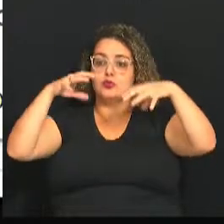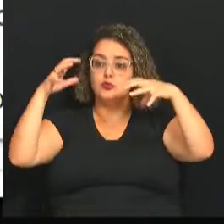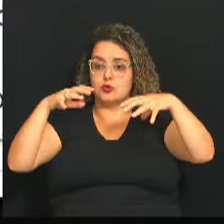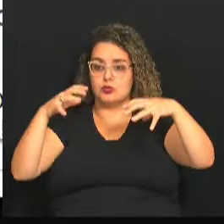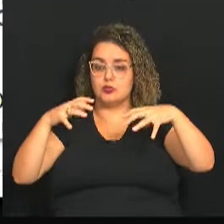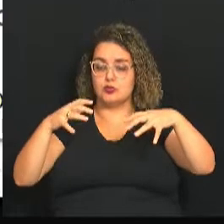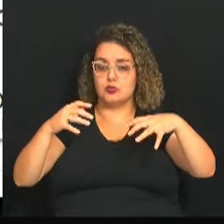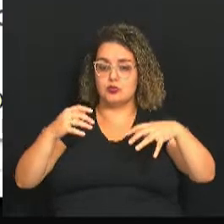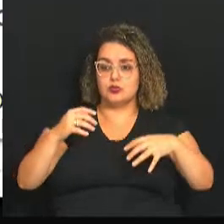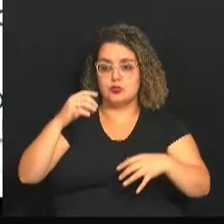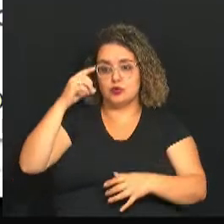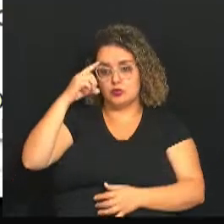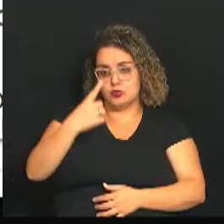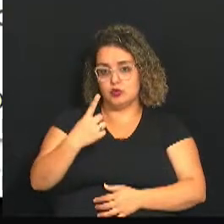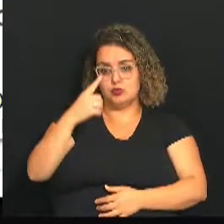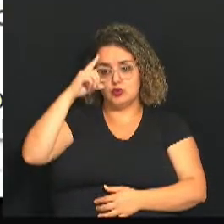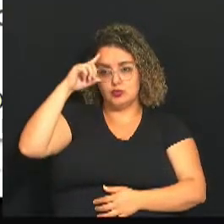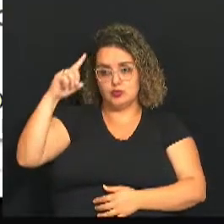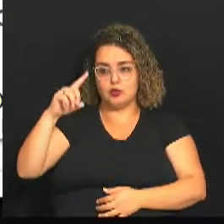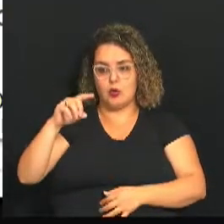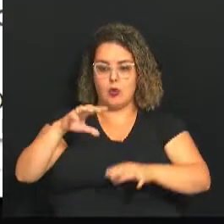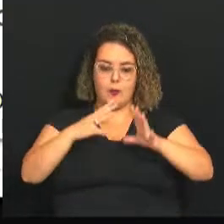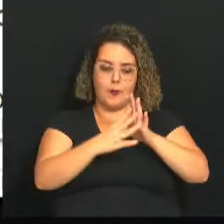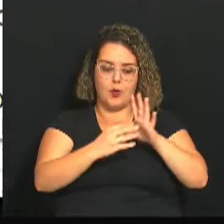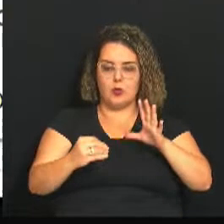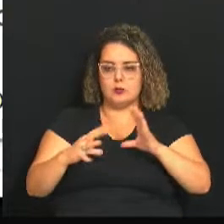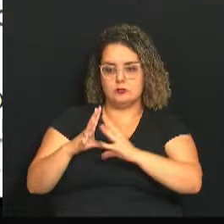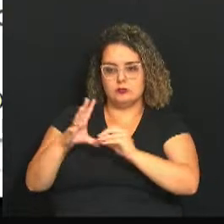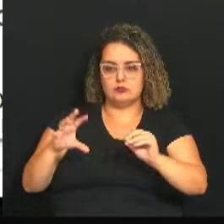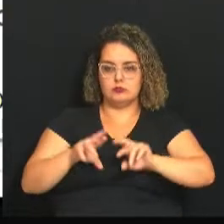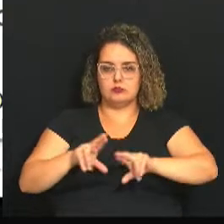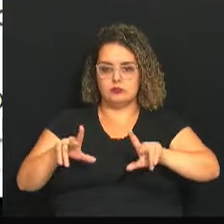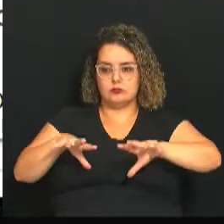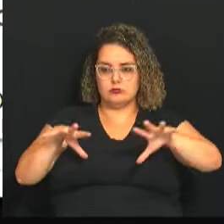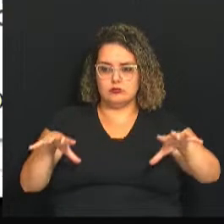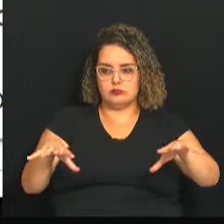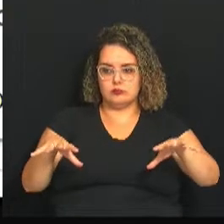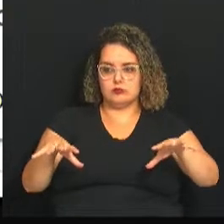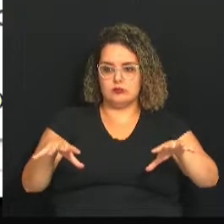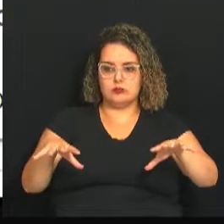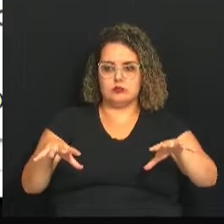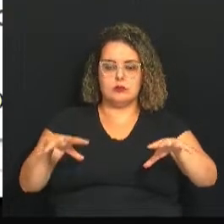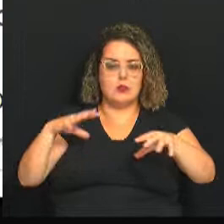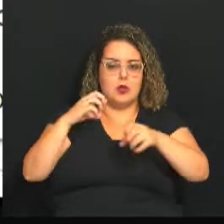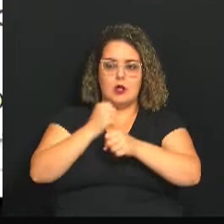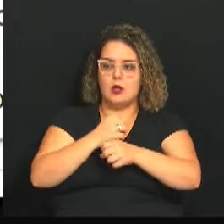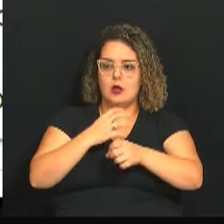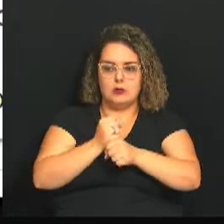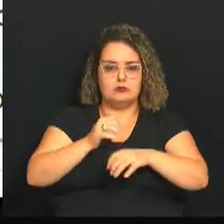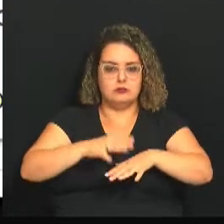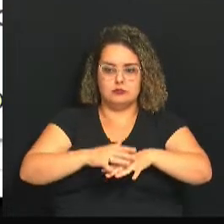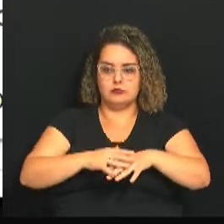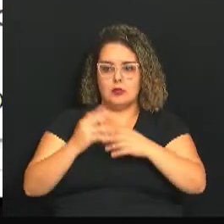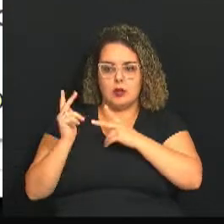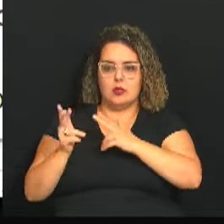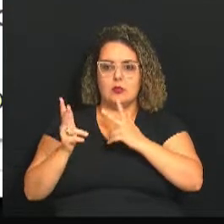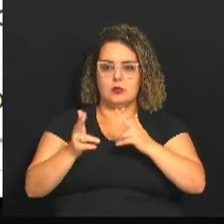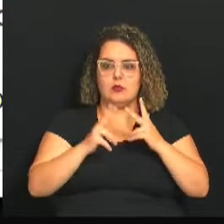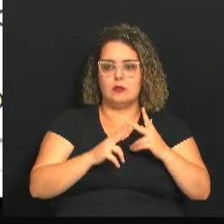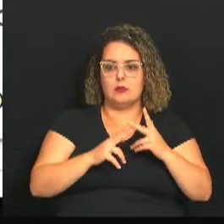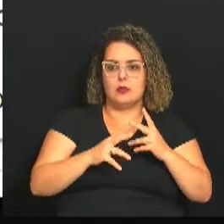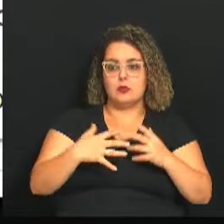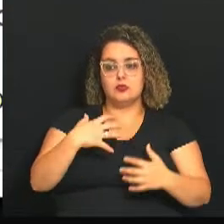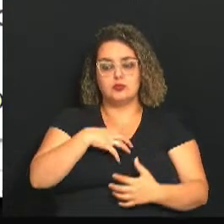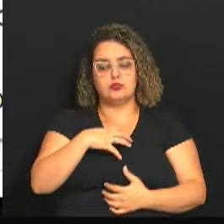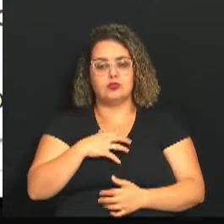horas, de 2 modelos diferentes. Eles resolvem as mesmas equações, mas a partir de metodologias um pouco diferentes,